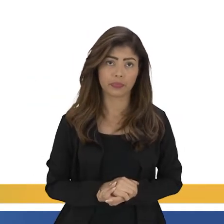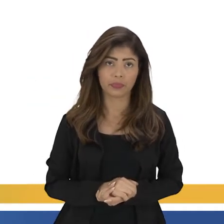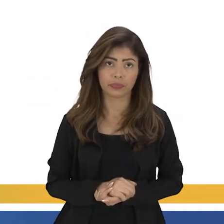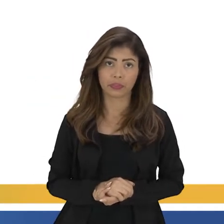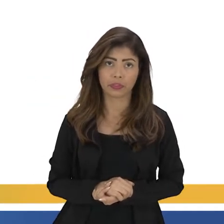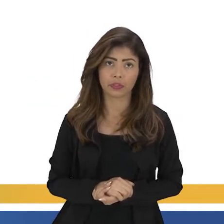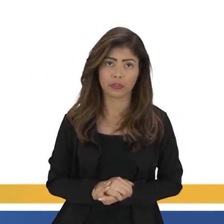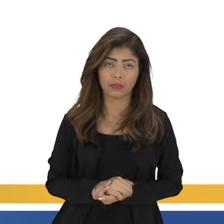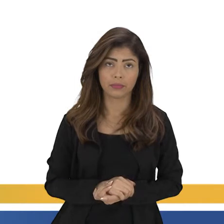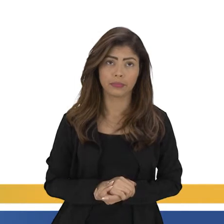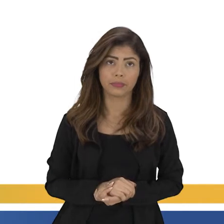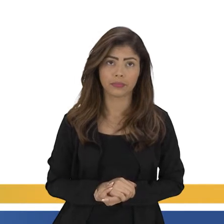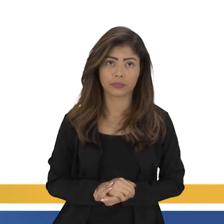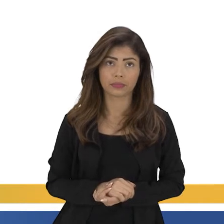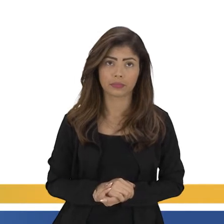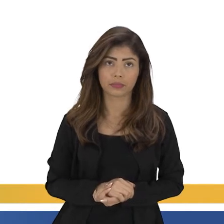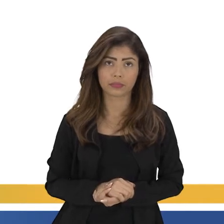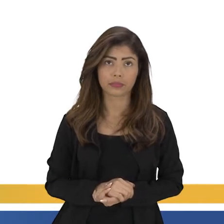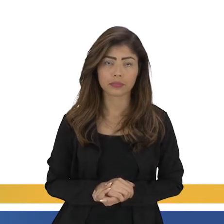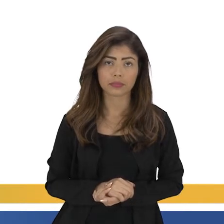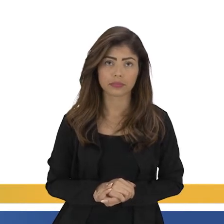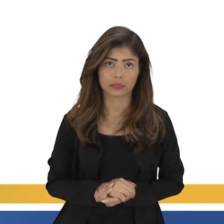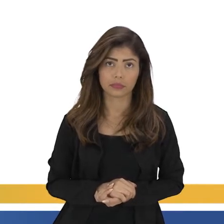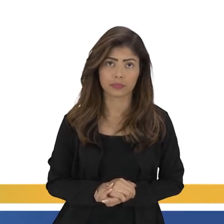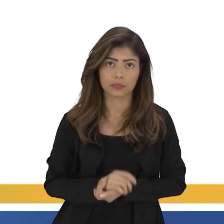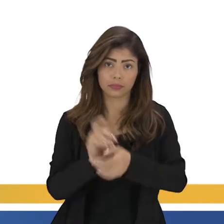¿ok? Toca la guitarra